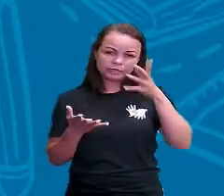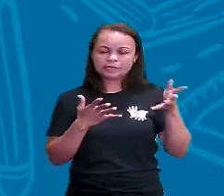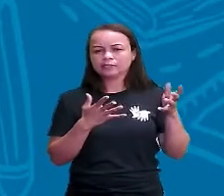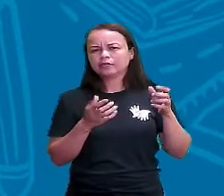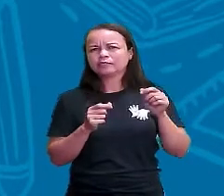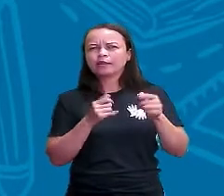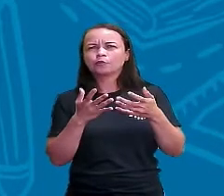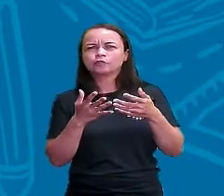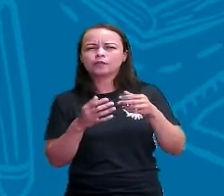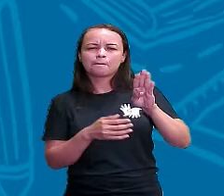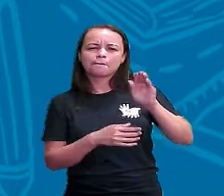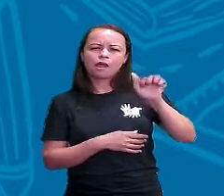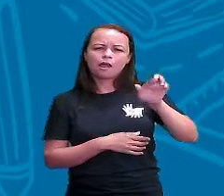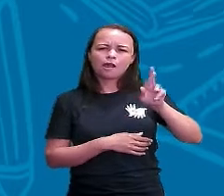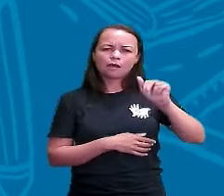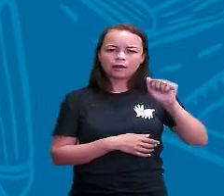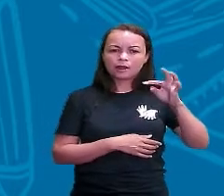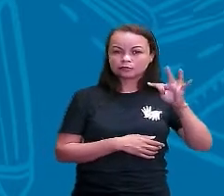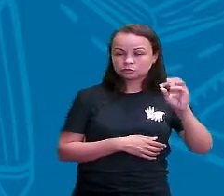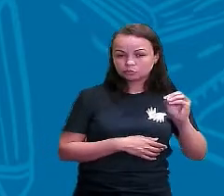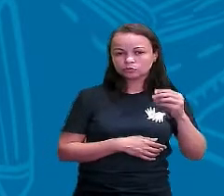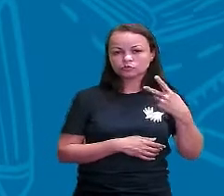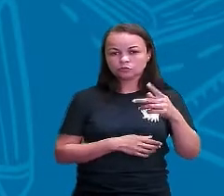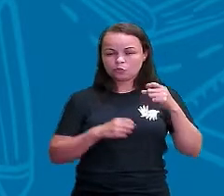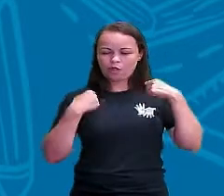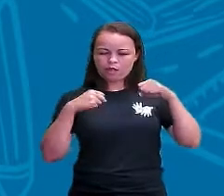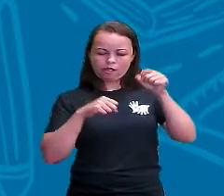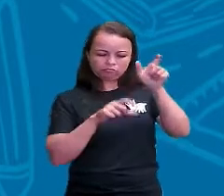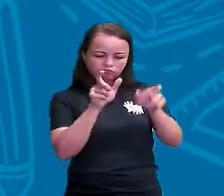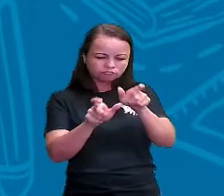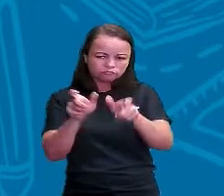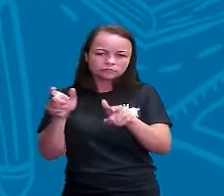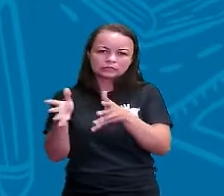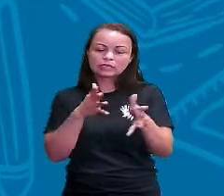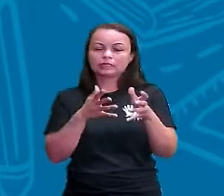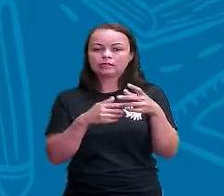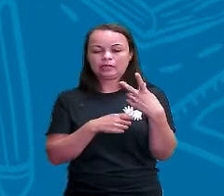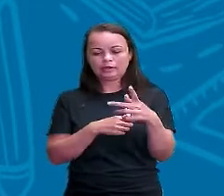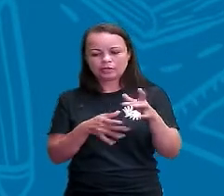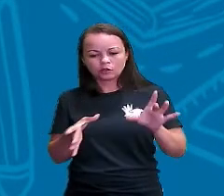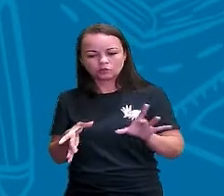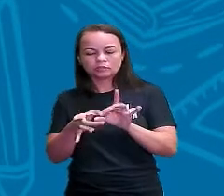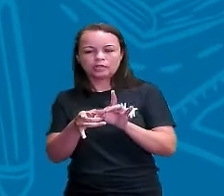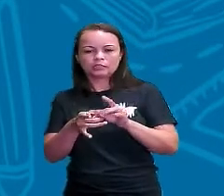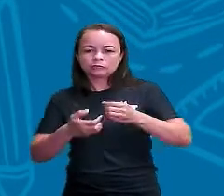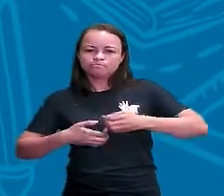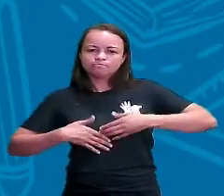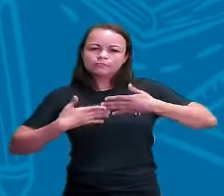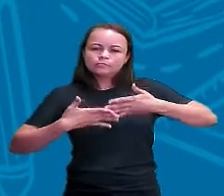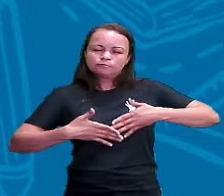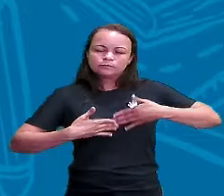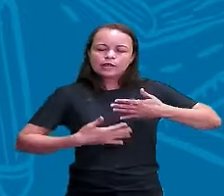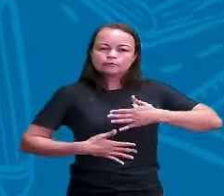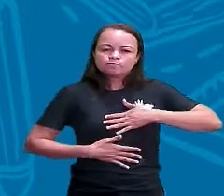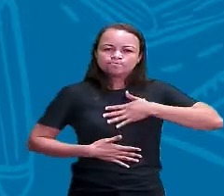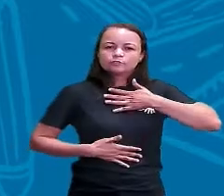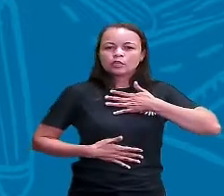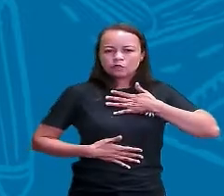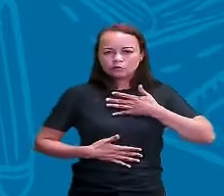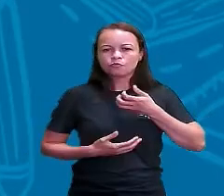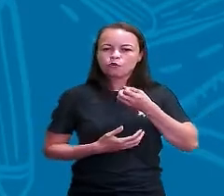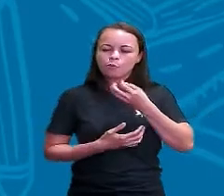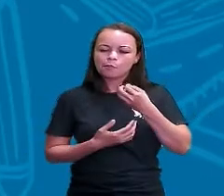do atleta, está associado à endorfina, porque ela também te dá uma sensação de prazer, de conforto. E aí,